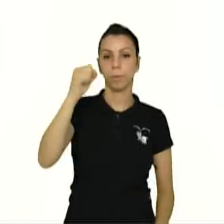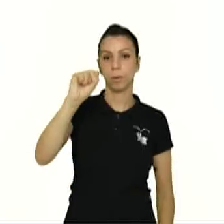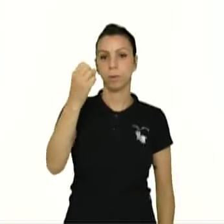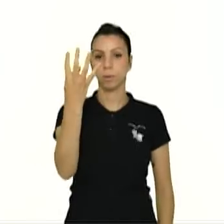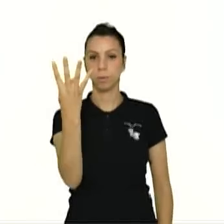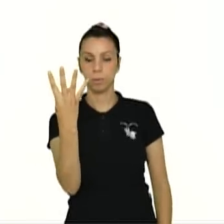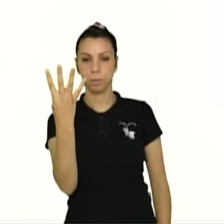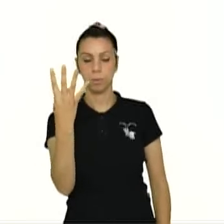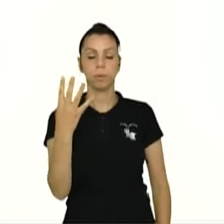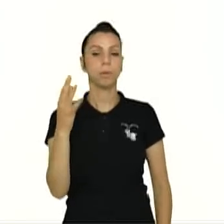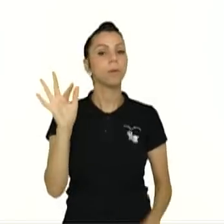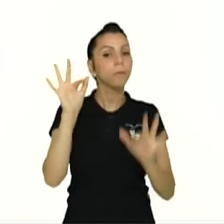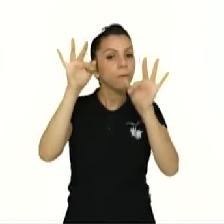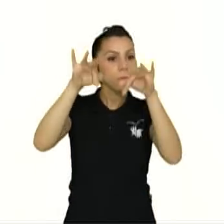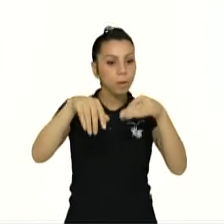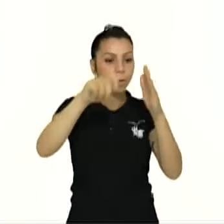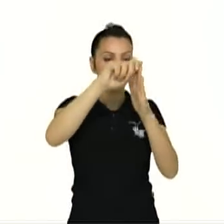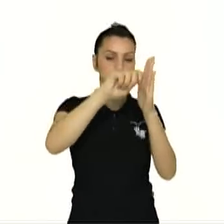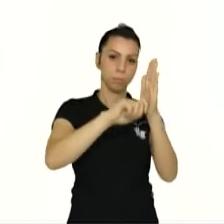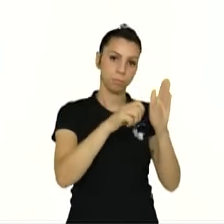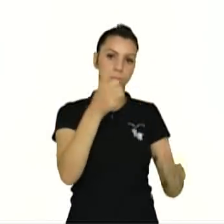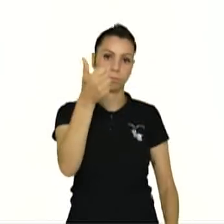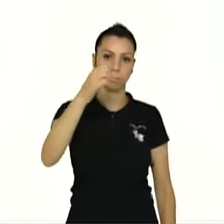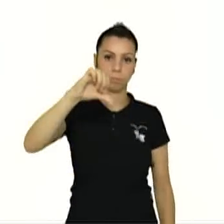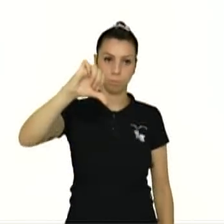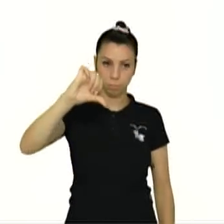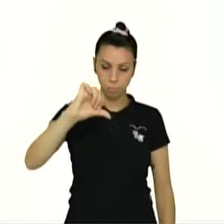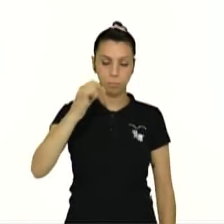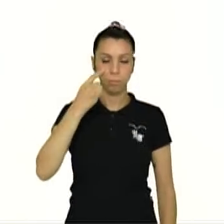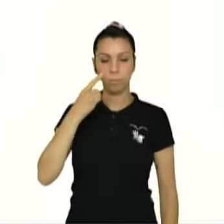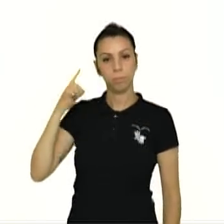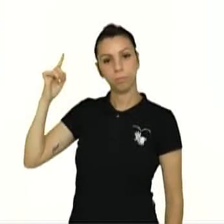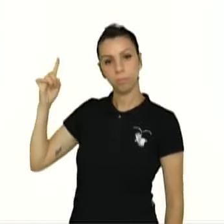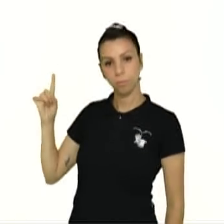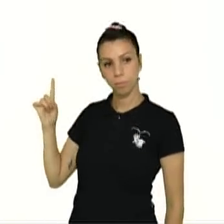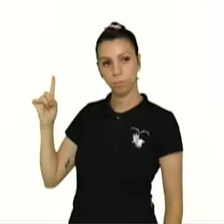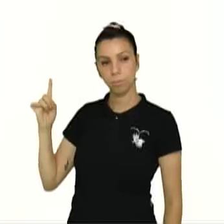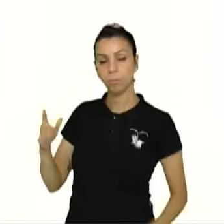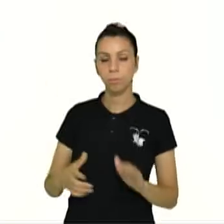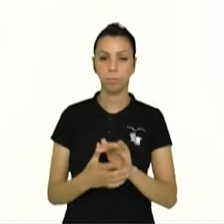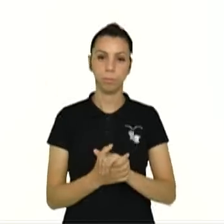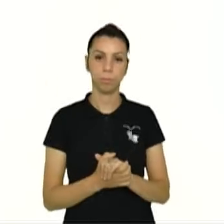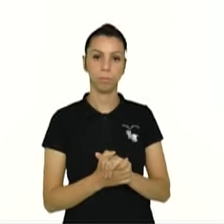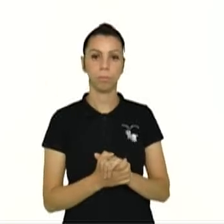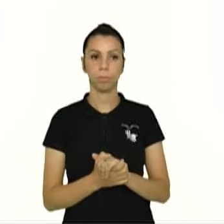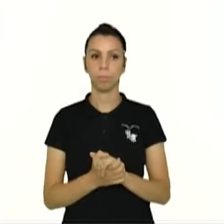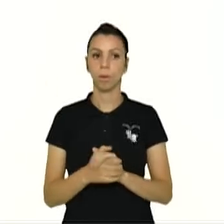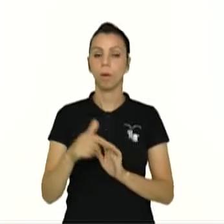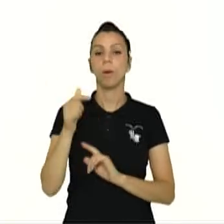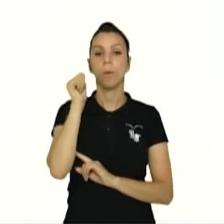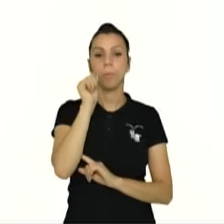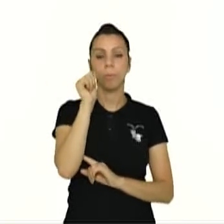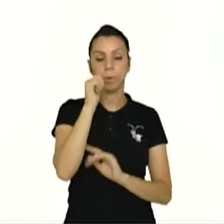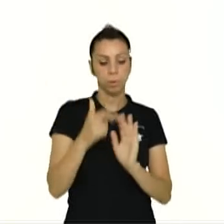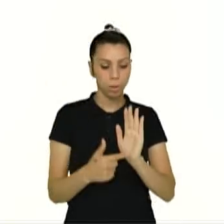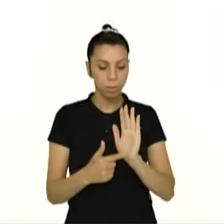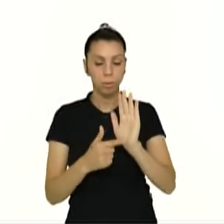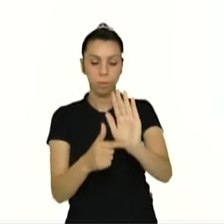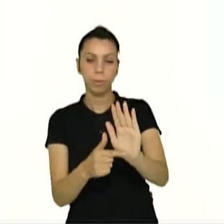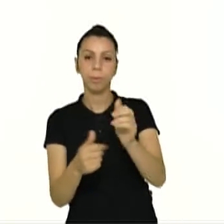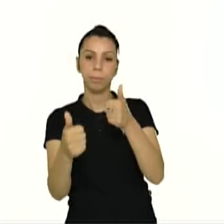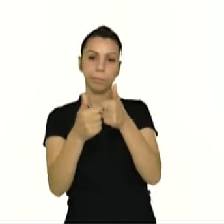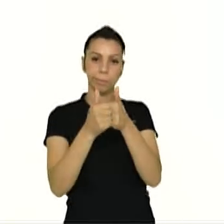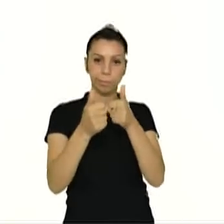1884, final do século XIX. Tá? Então veja, Iracema retratada próxima do litoral,